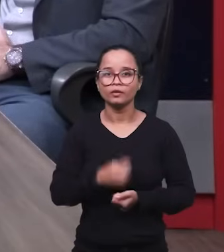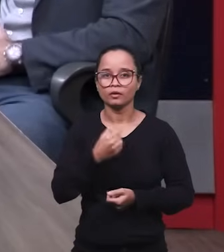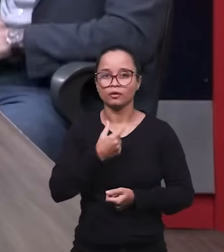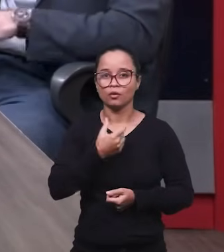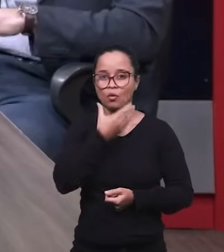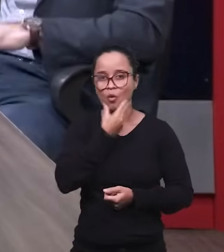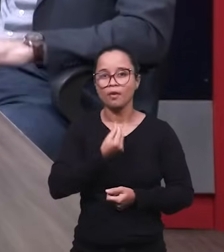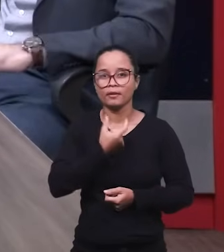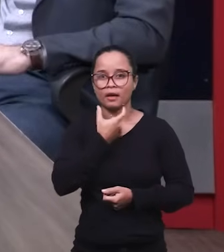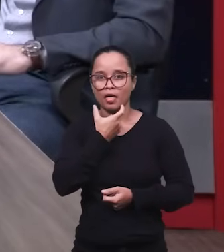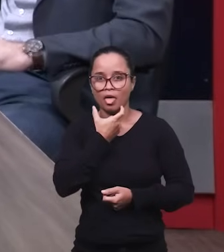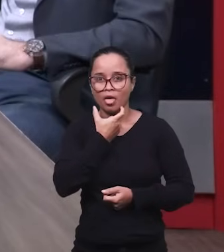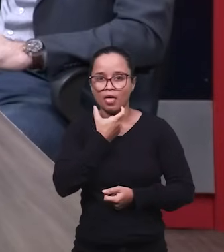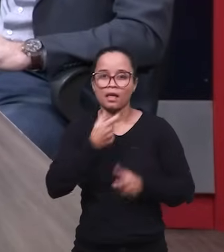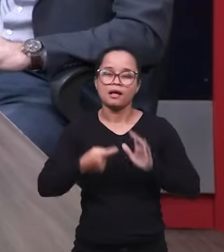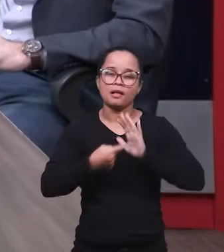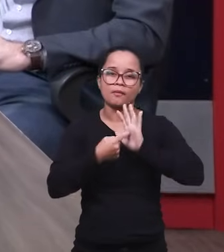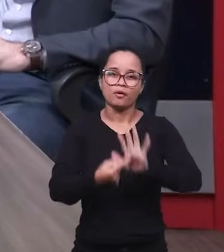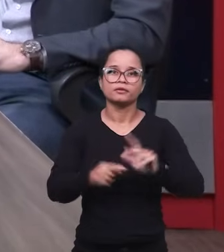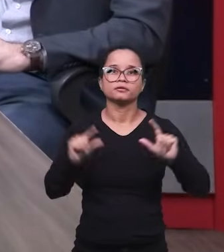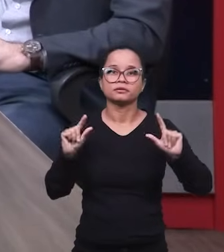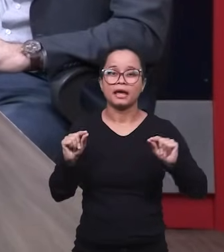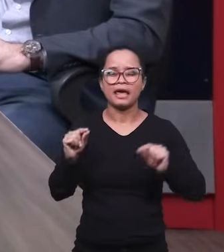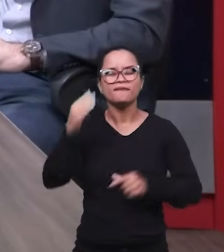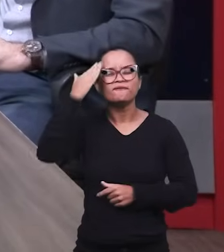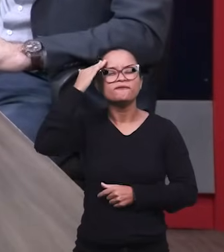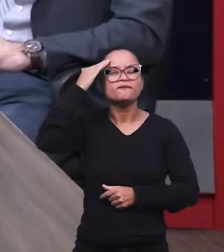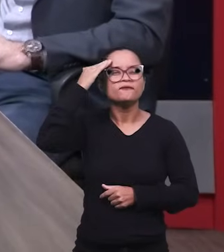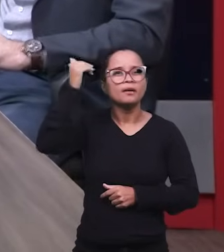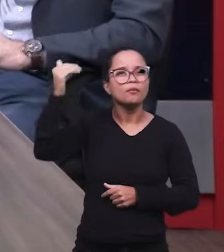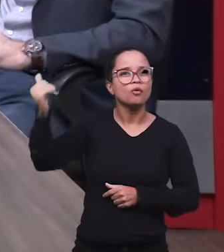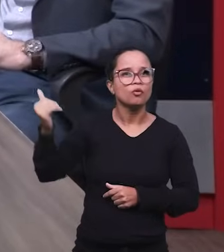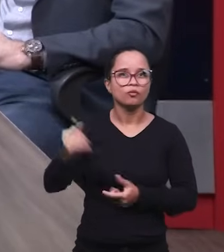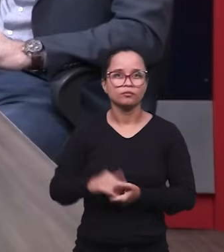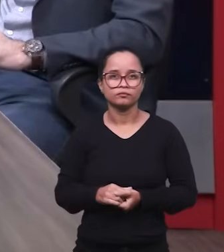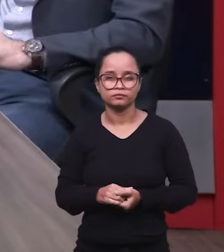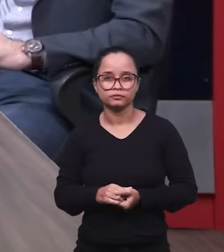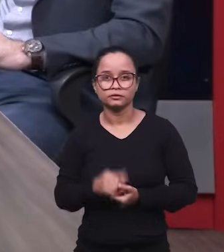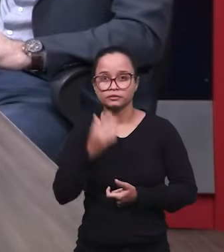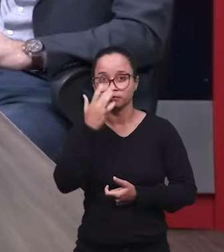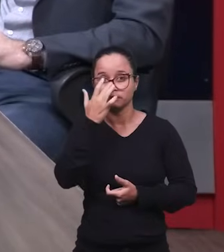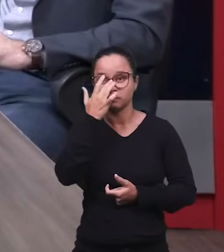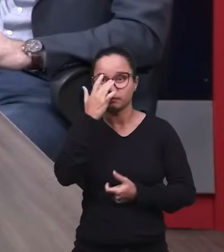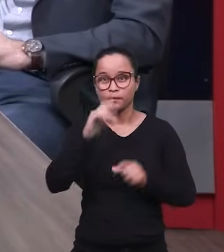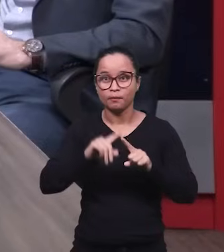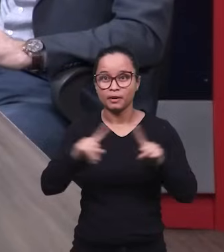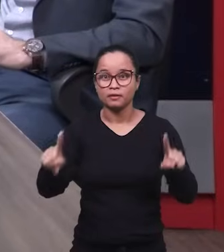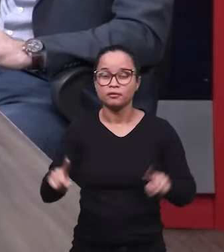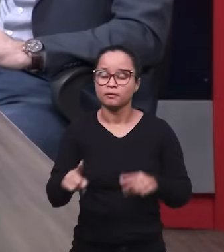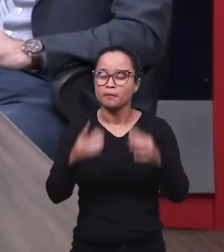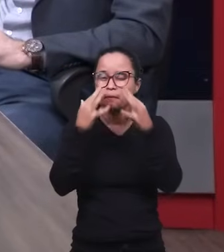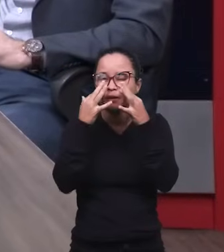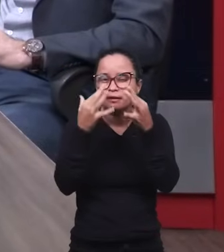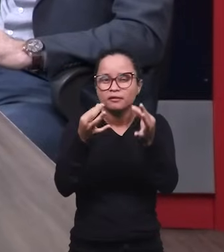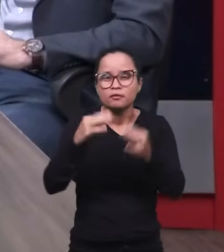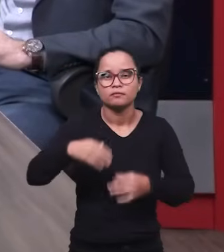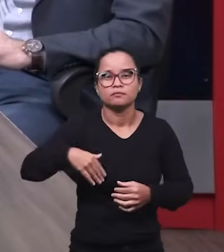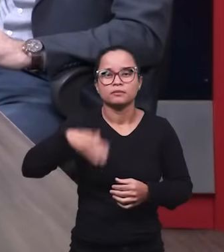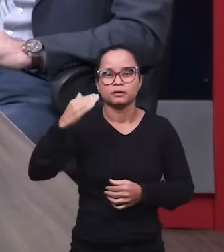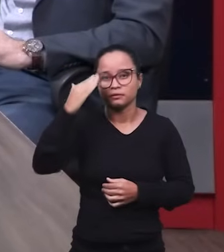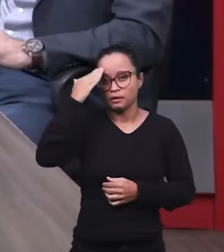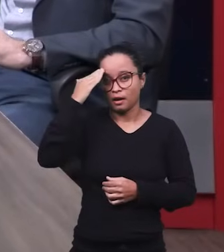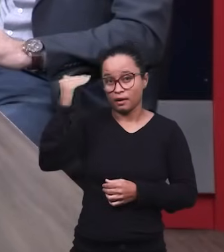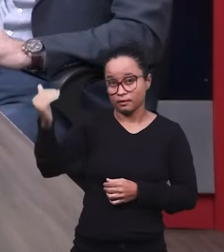Einstein, ele ficou muito famoso, mas assim, o que mais chama a atenção